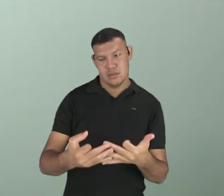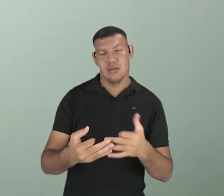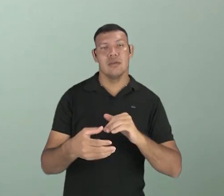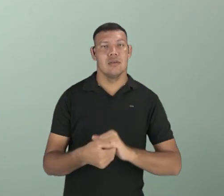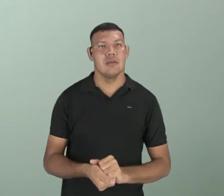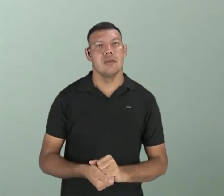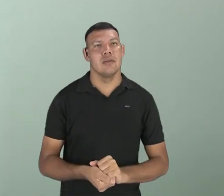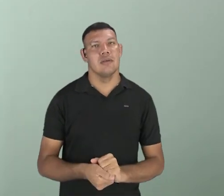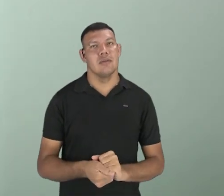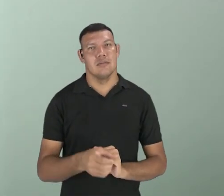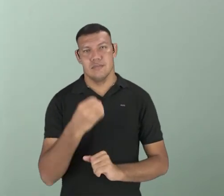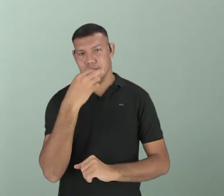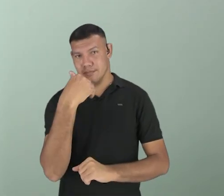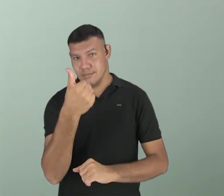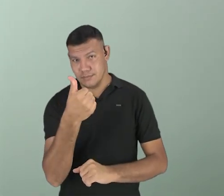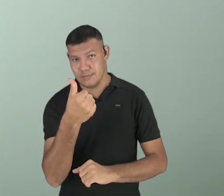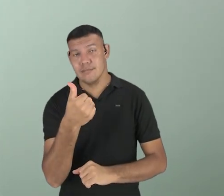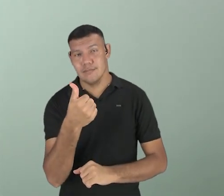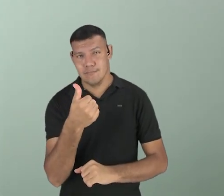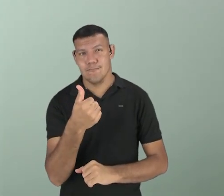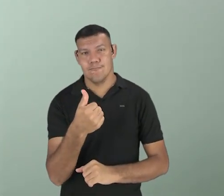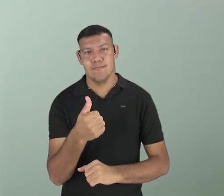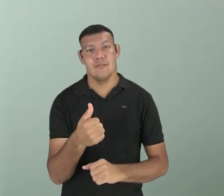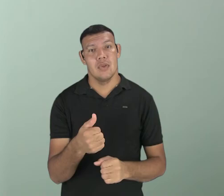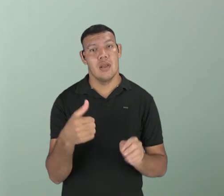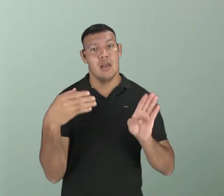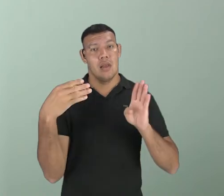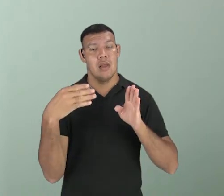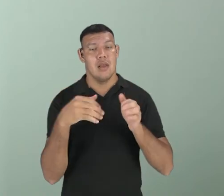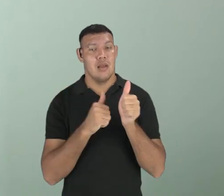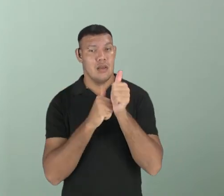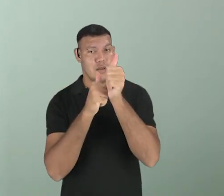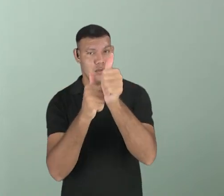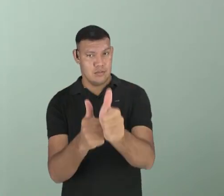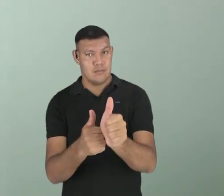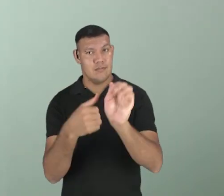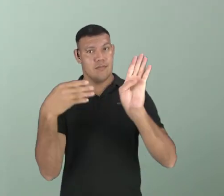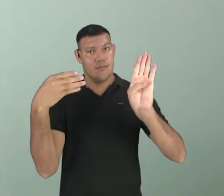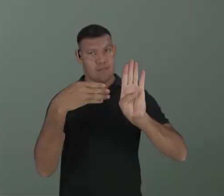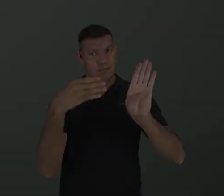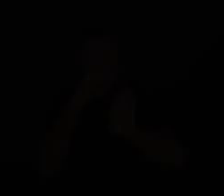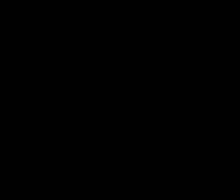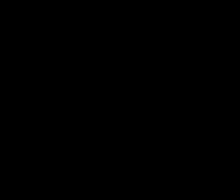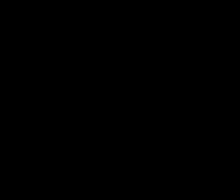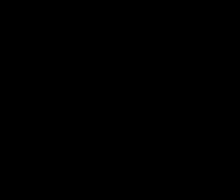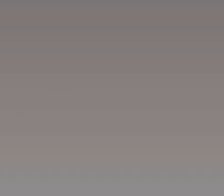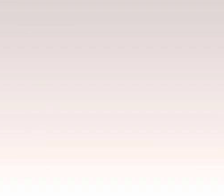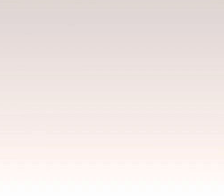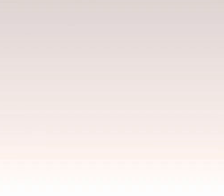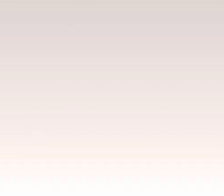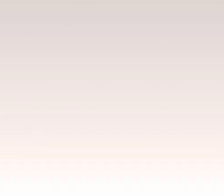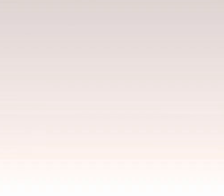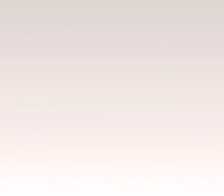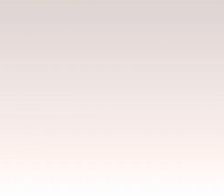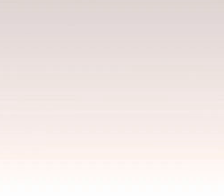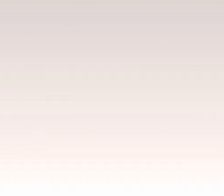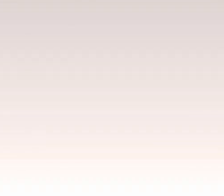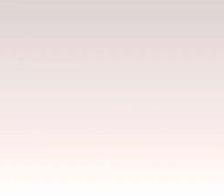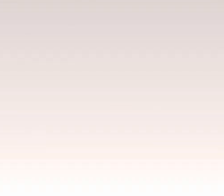tá bom? Acompanhem lá essas aulas lá na plataforma Eduque e até mais.